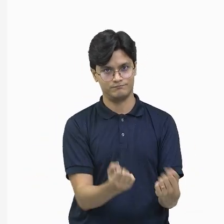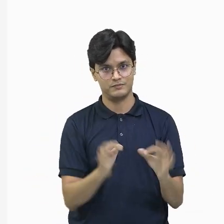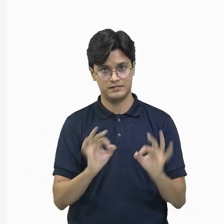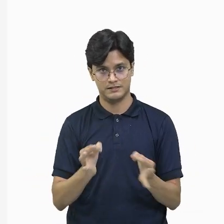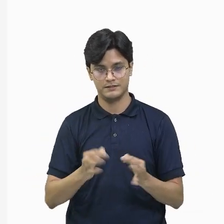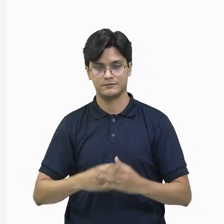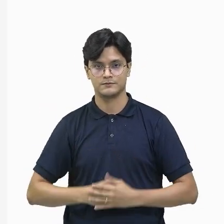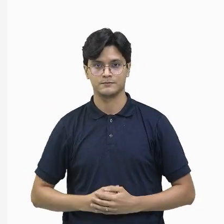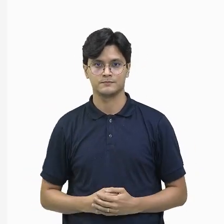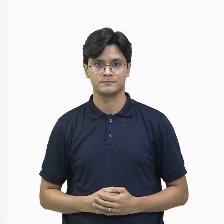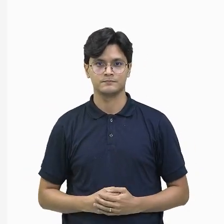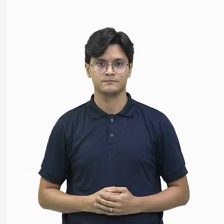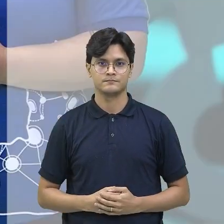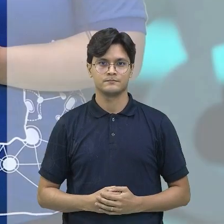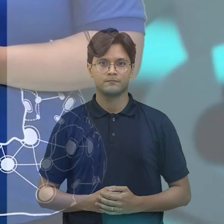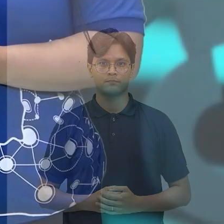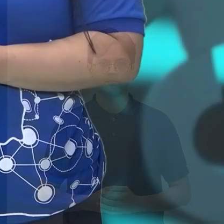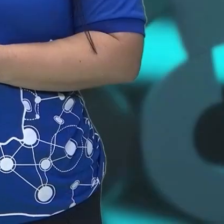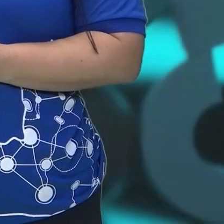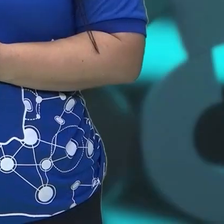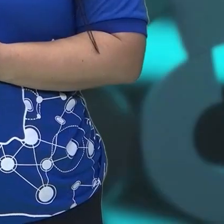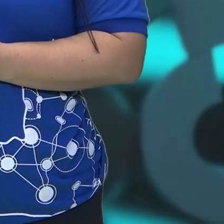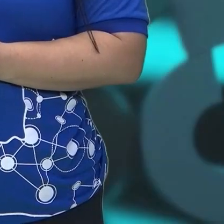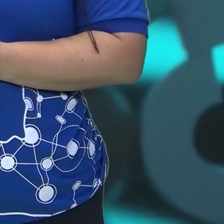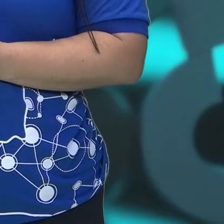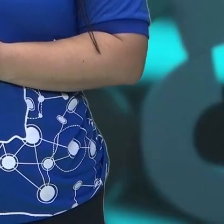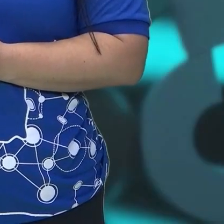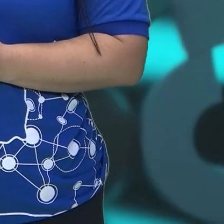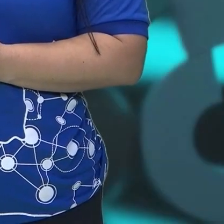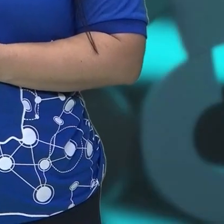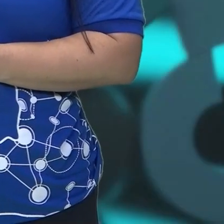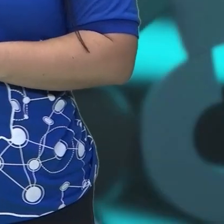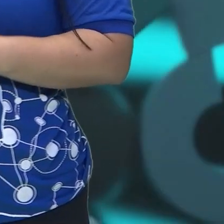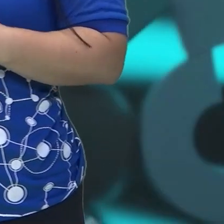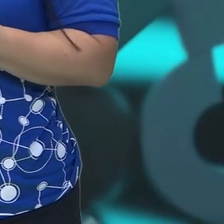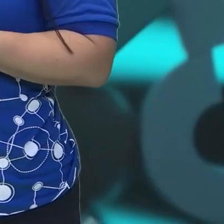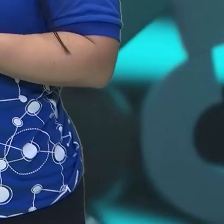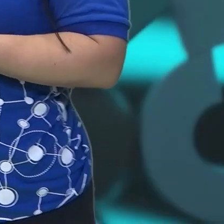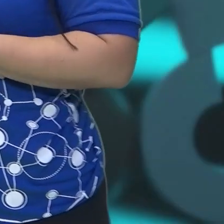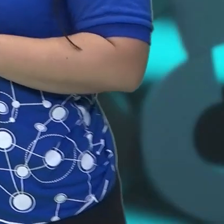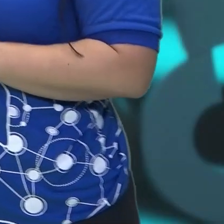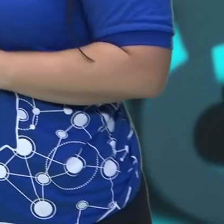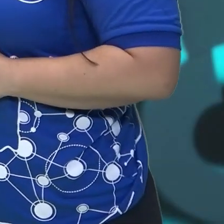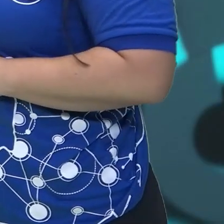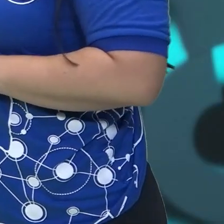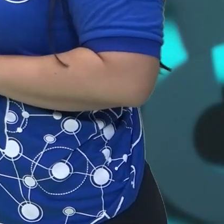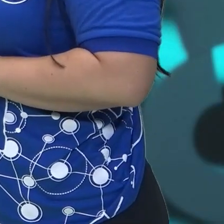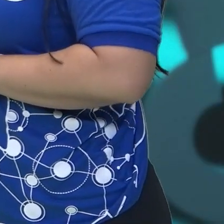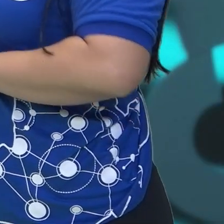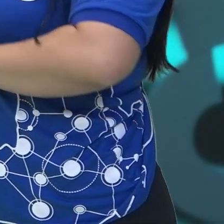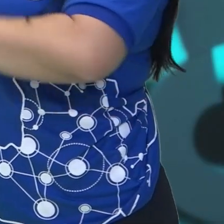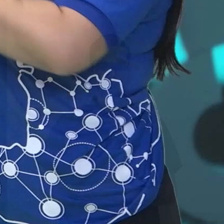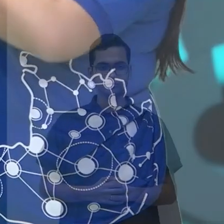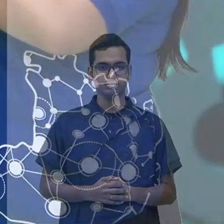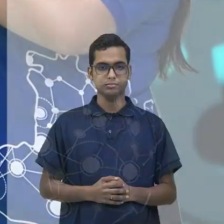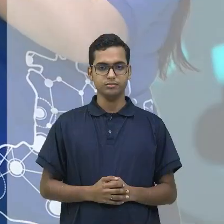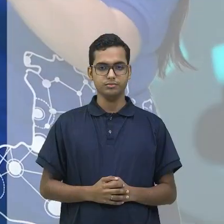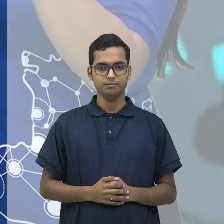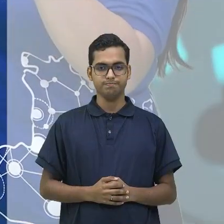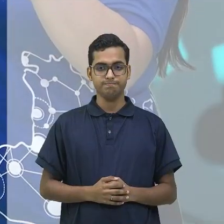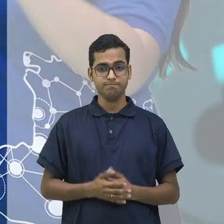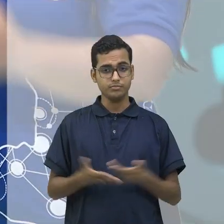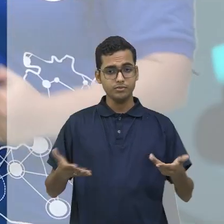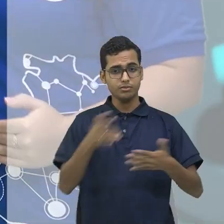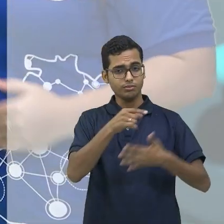certo? Muito bem, vamos ver agora os benefícios da musculação para a nossa saúde. Então, olha